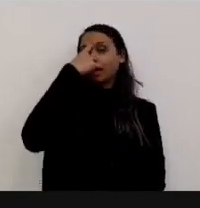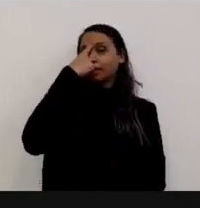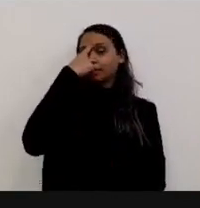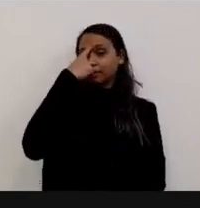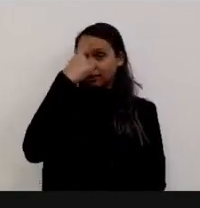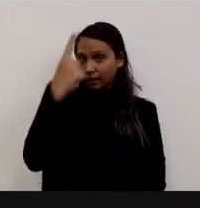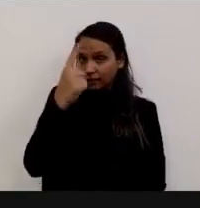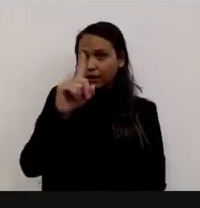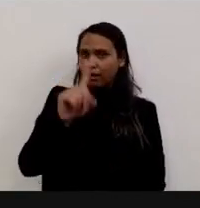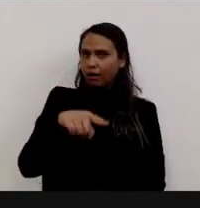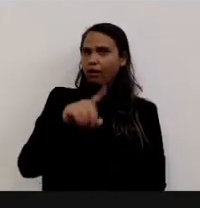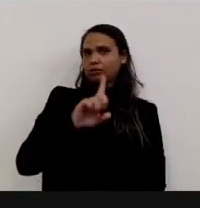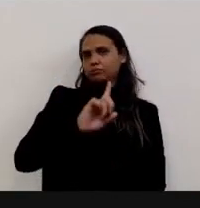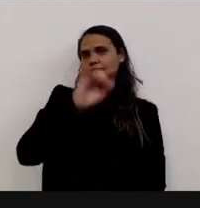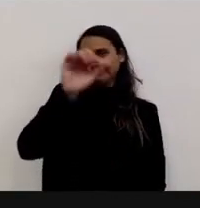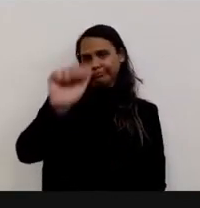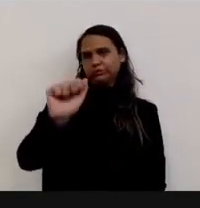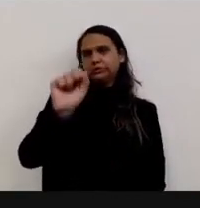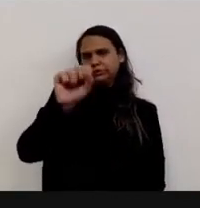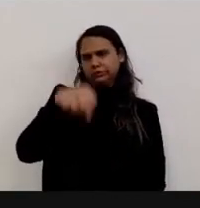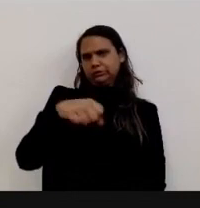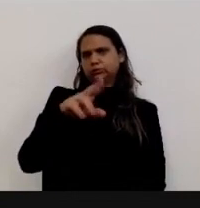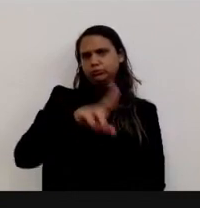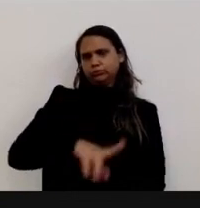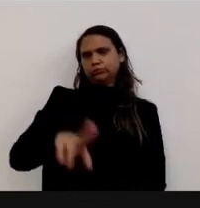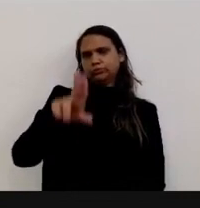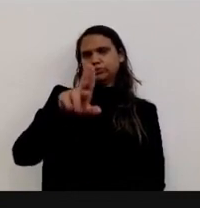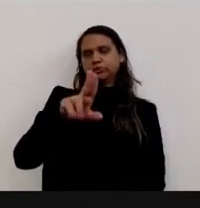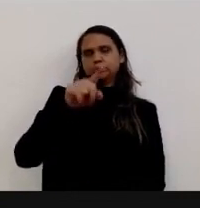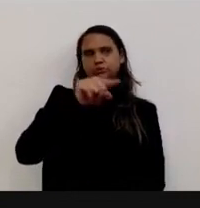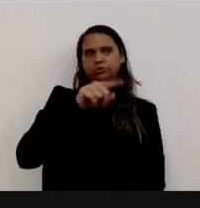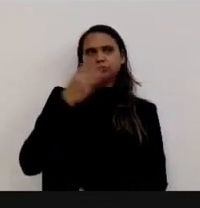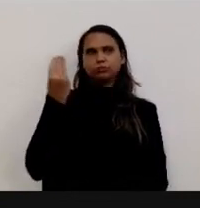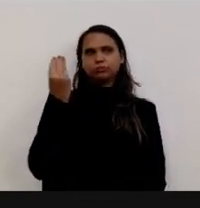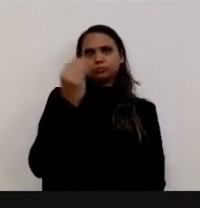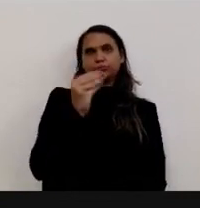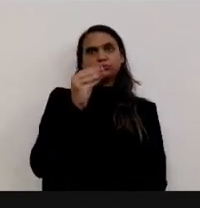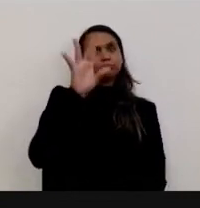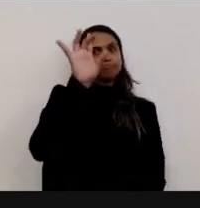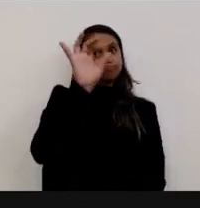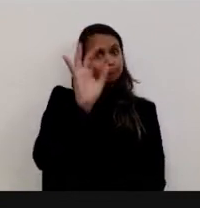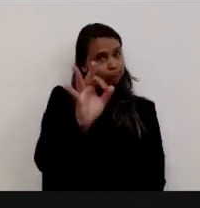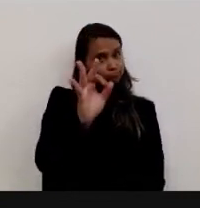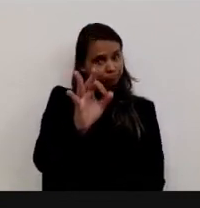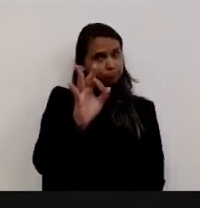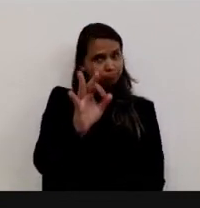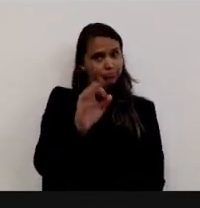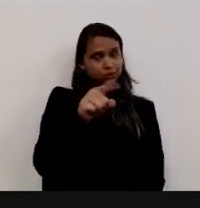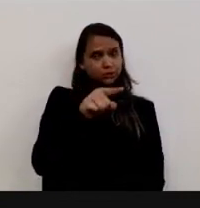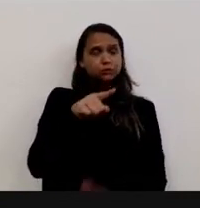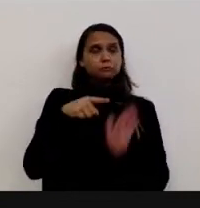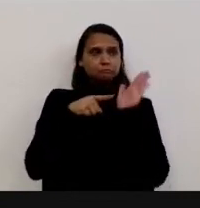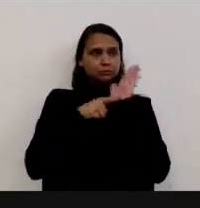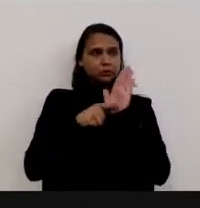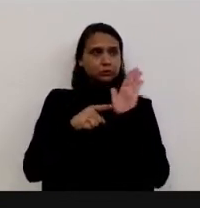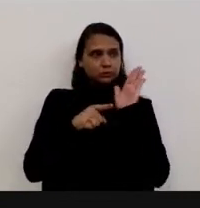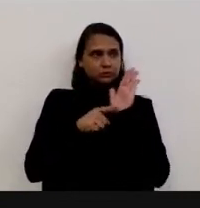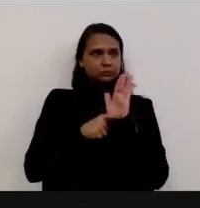E você colocou com bastante precisão aqui. Isso vai ajudar